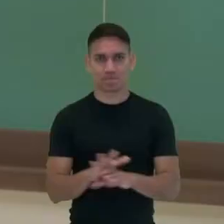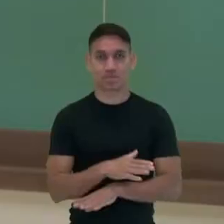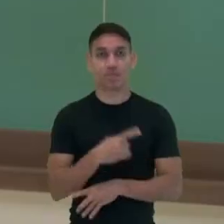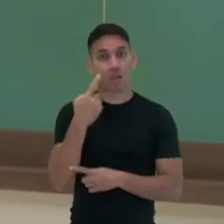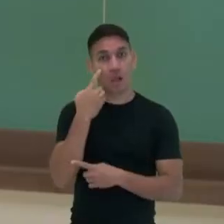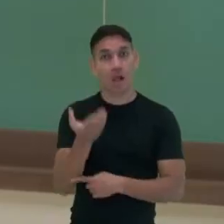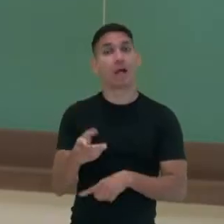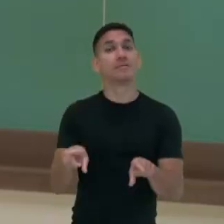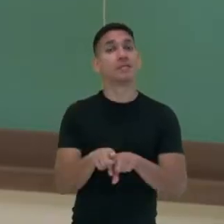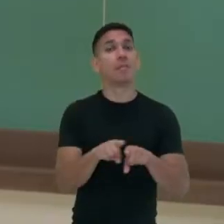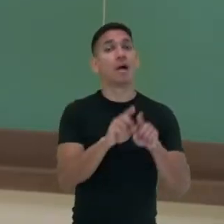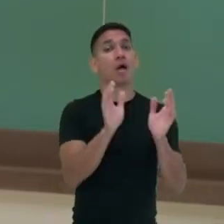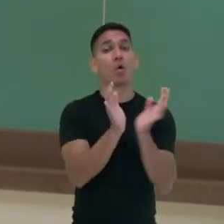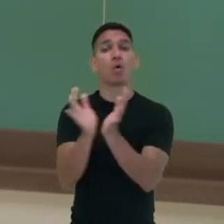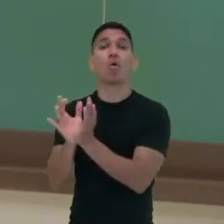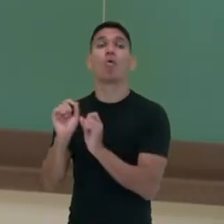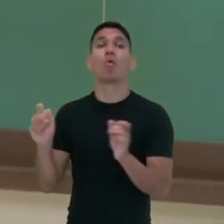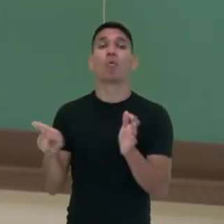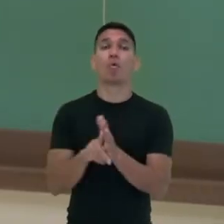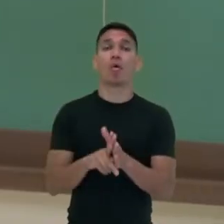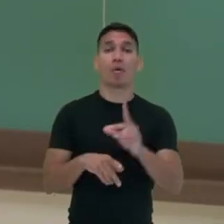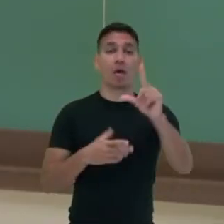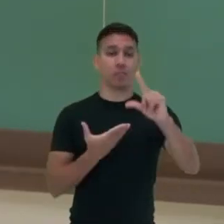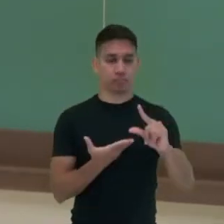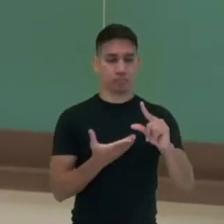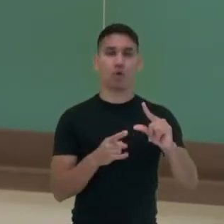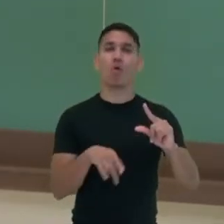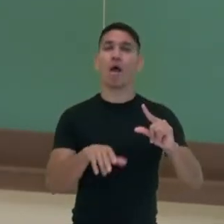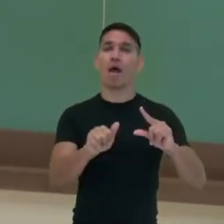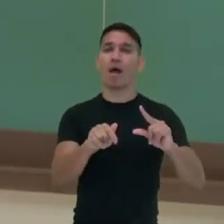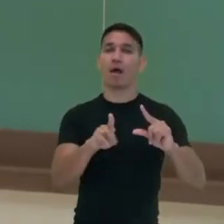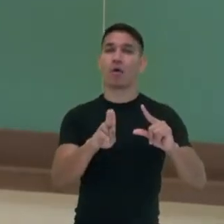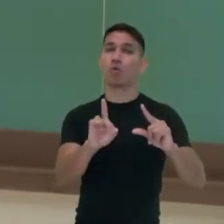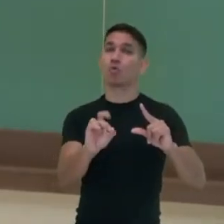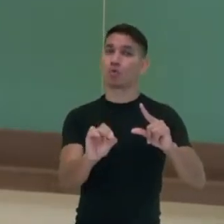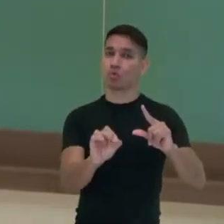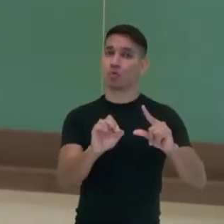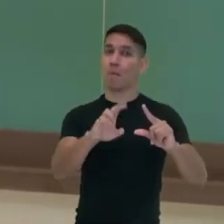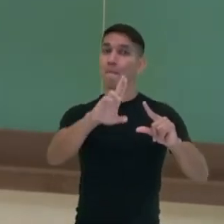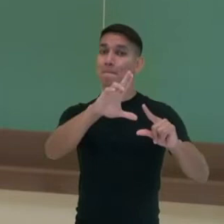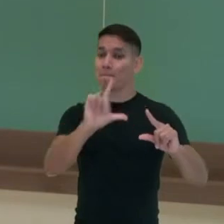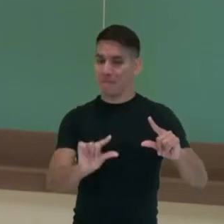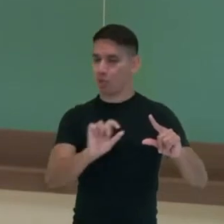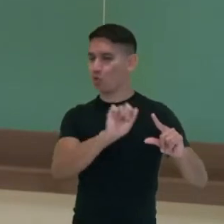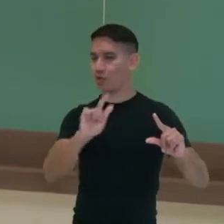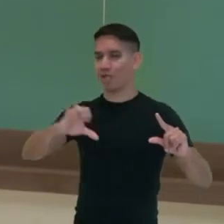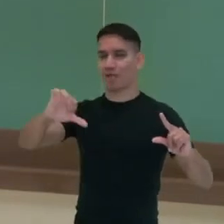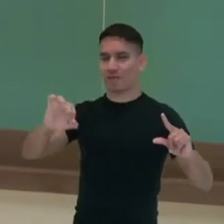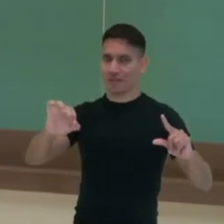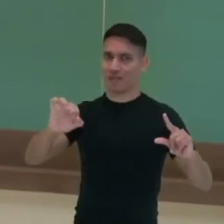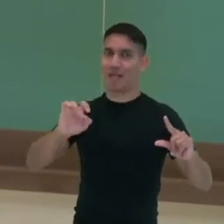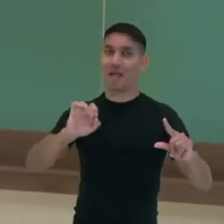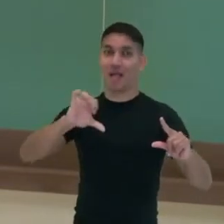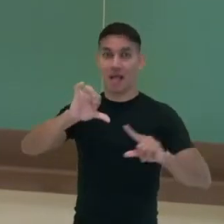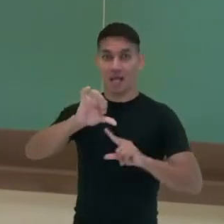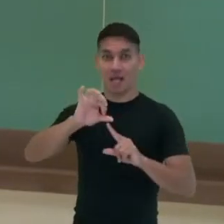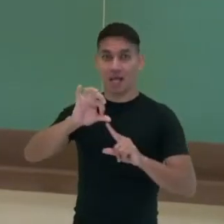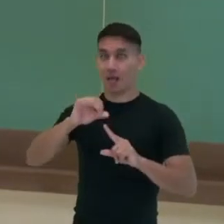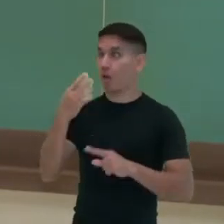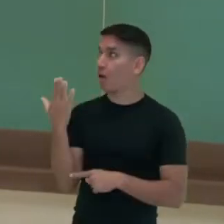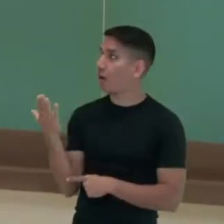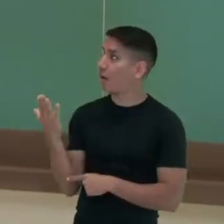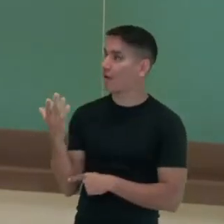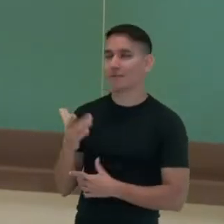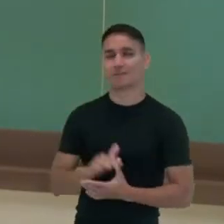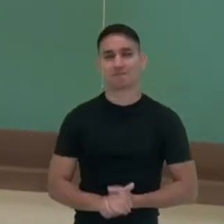tem a classificação. Ele é um ângulo agudo, ele é menor do que 90 graus, né? Então ele não tem exatamente, olha, é menorzinho do que 90